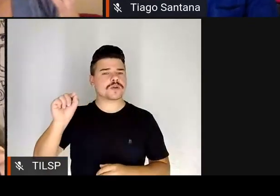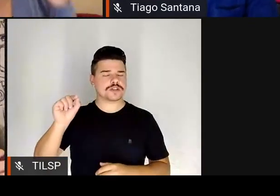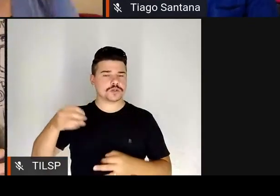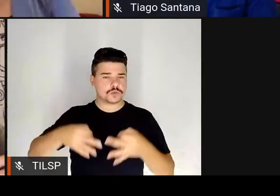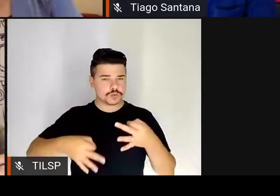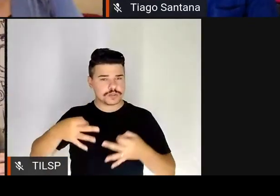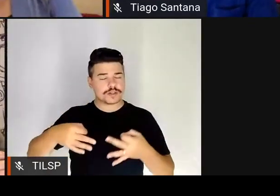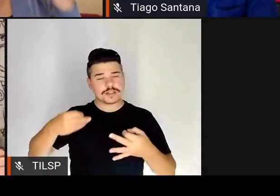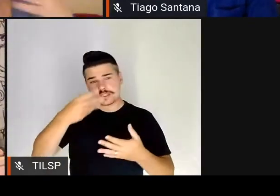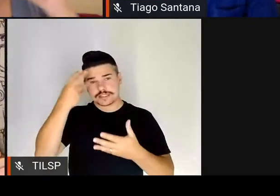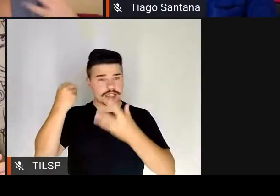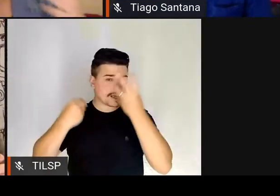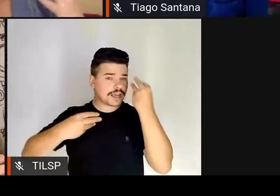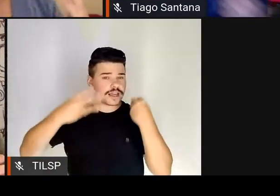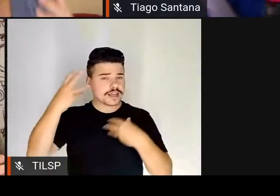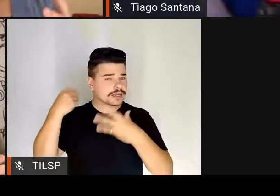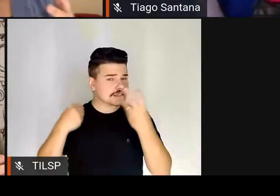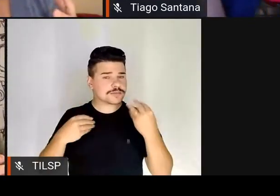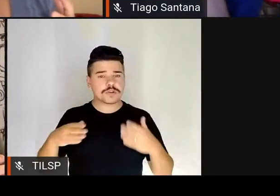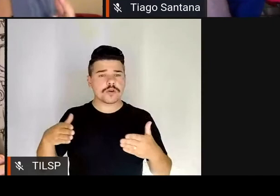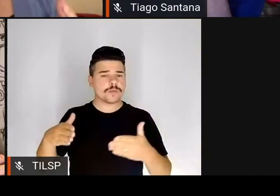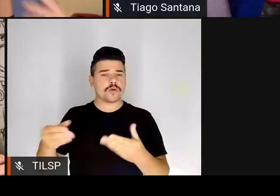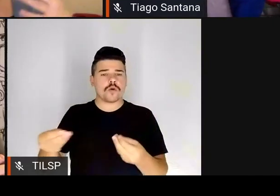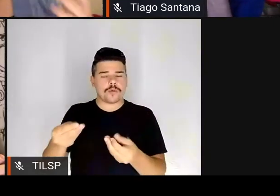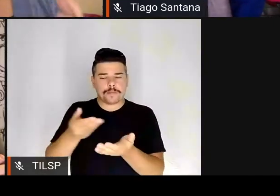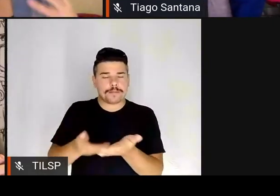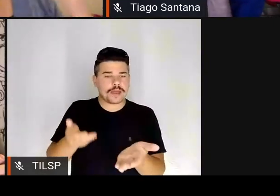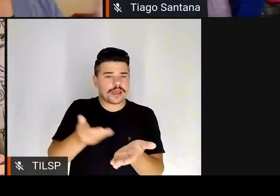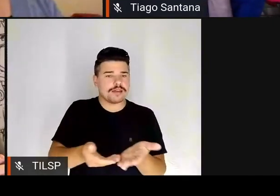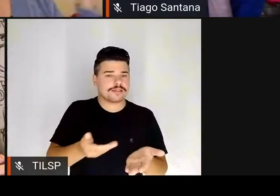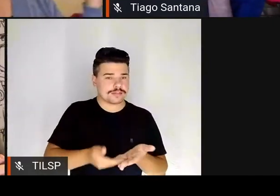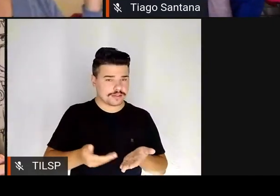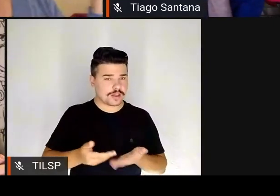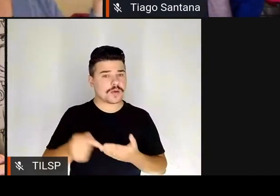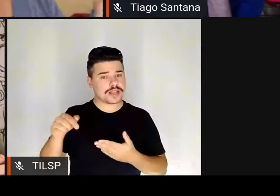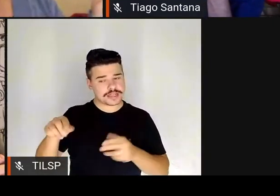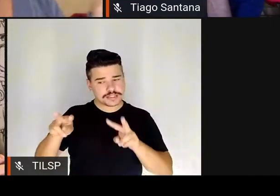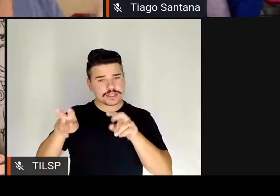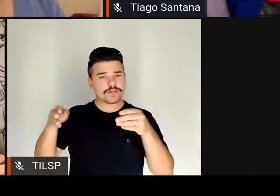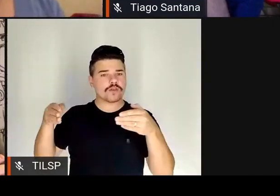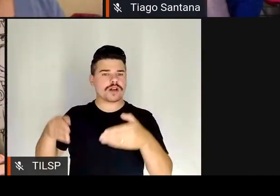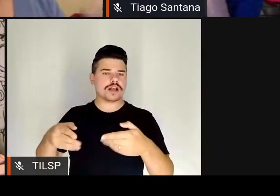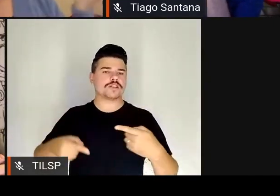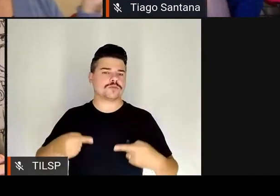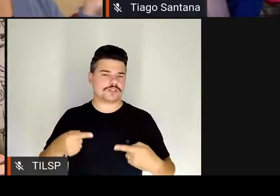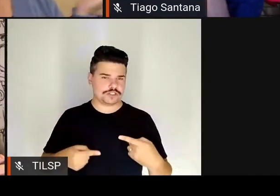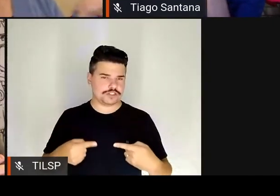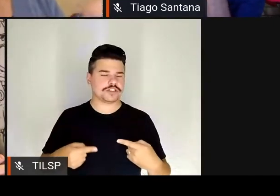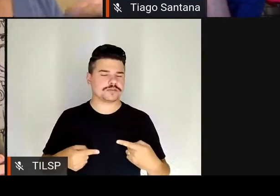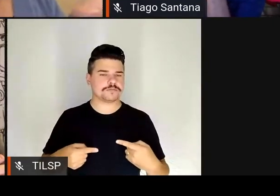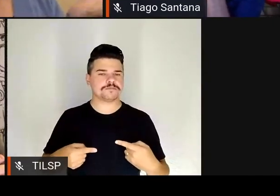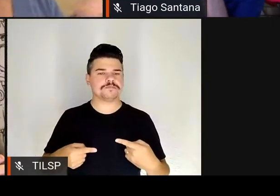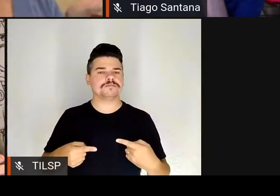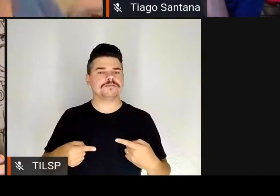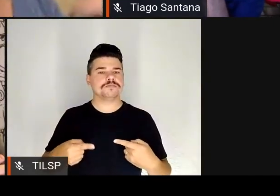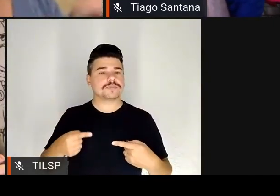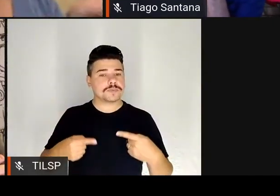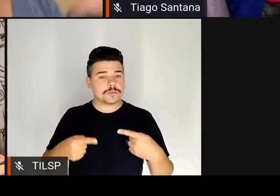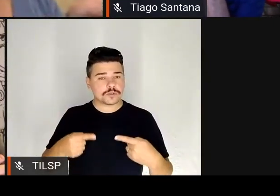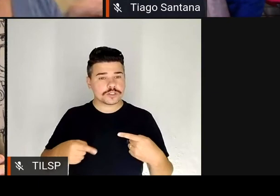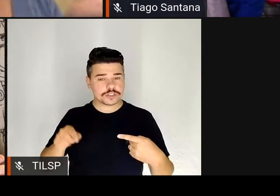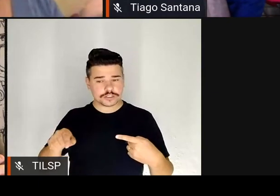é justamente o esquecimento, ou como se perdeu essa questão da